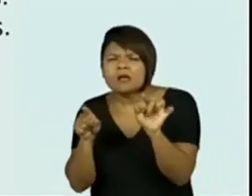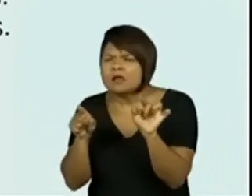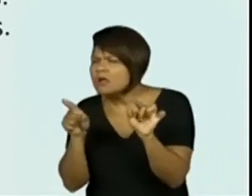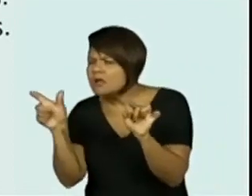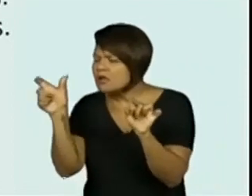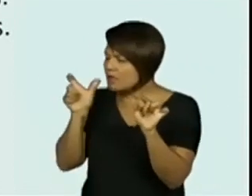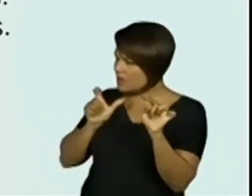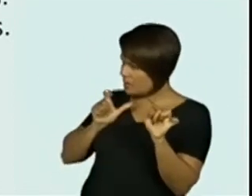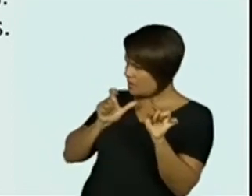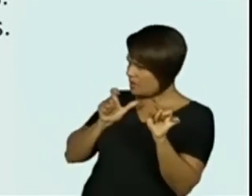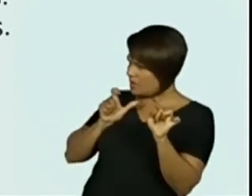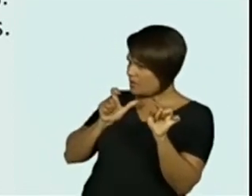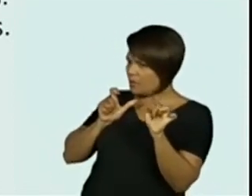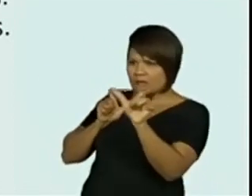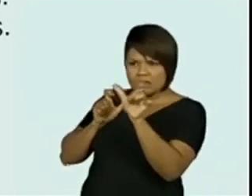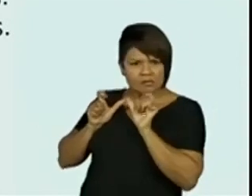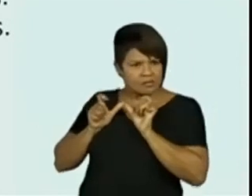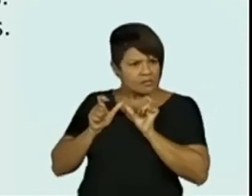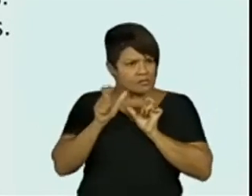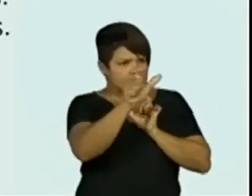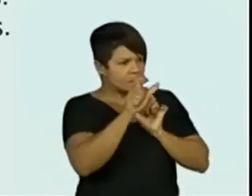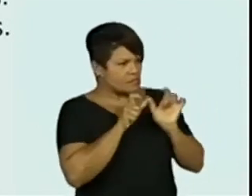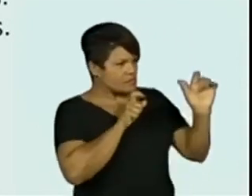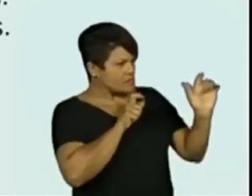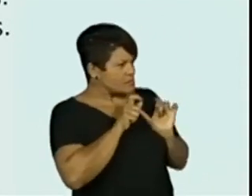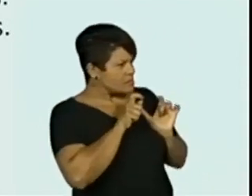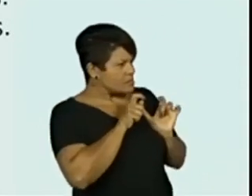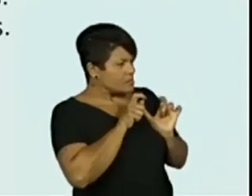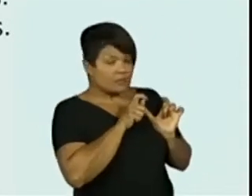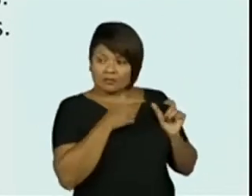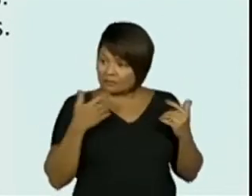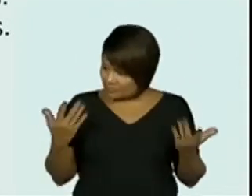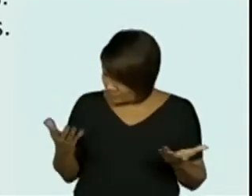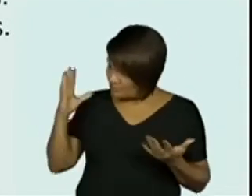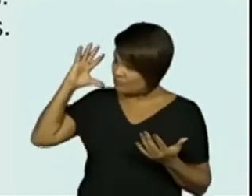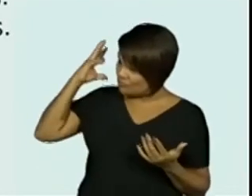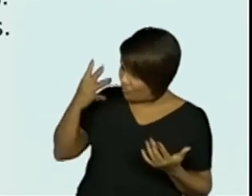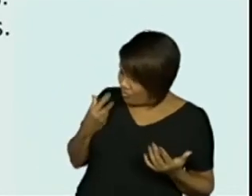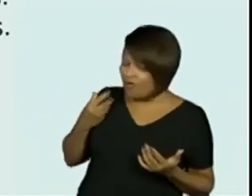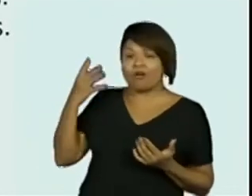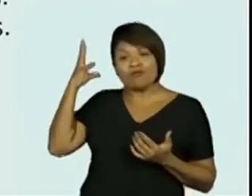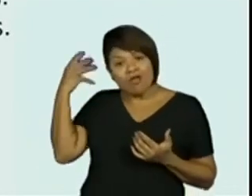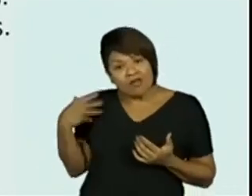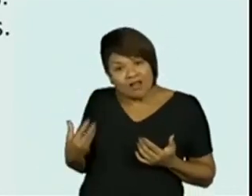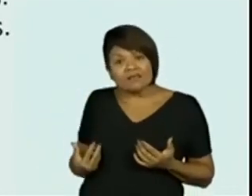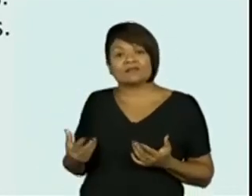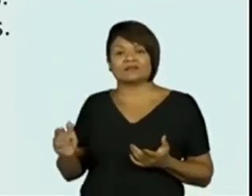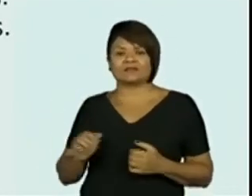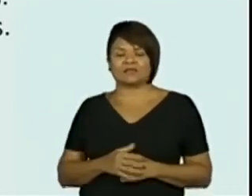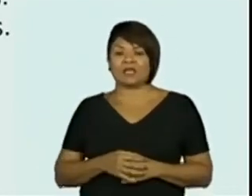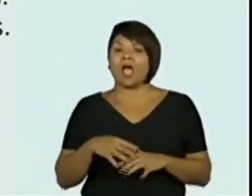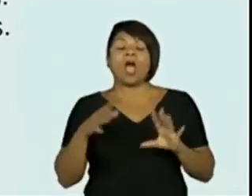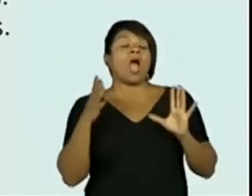indicado era sempre o mesmo, Doralice, que na fala da costureira